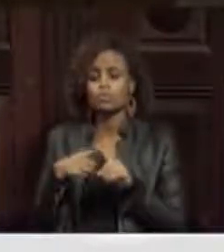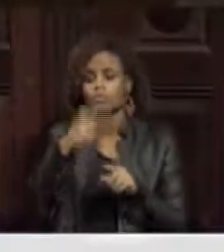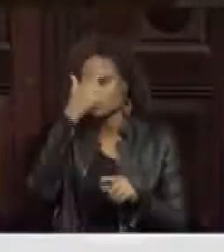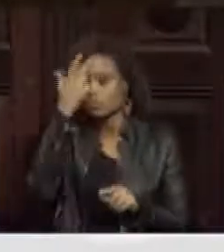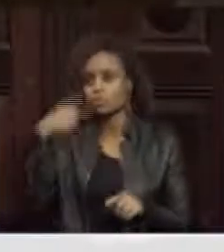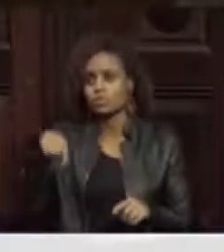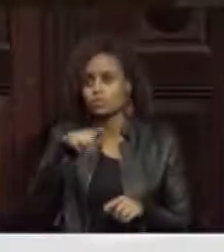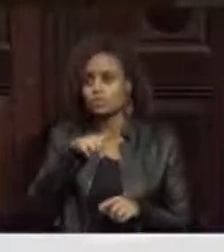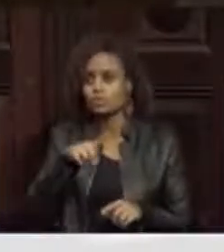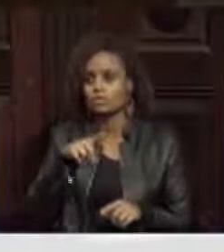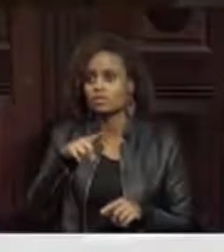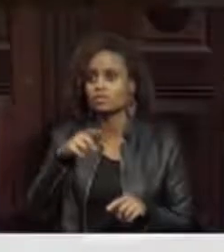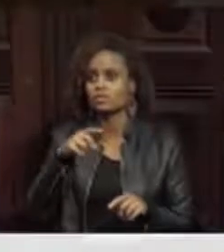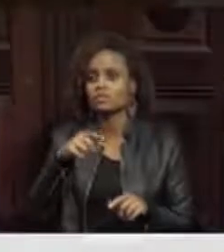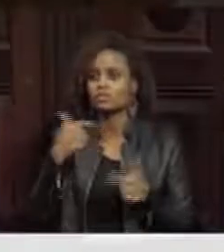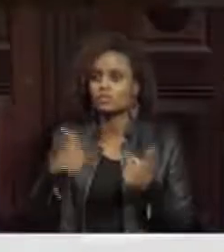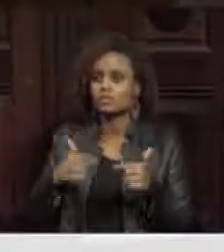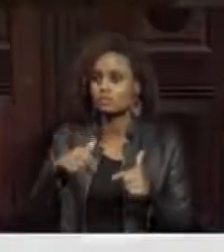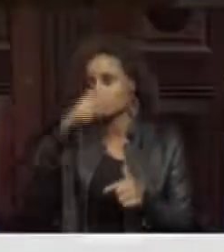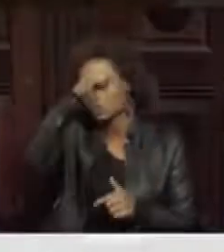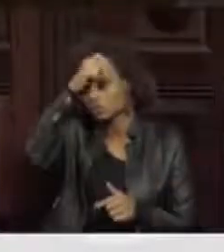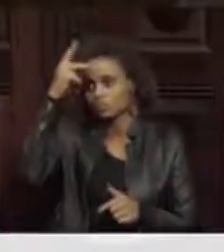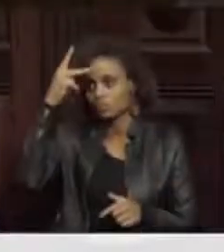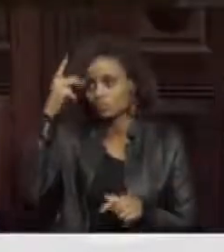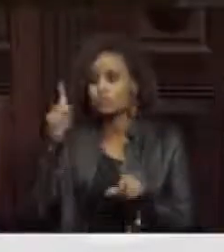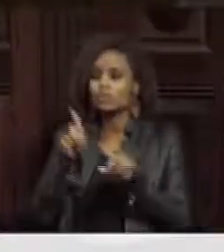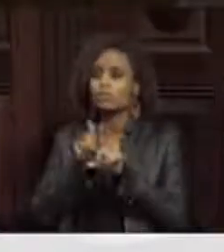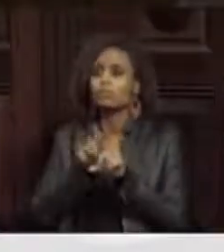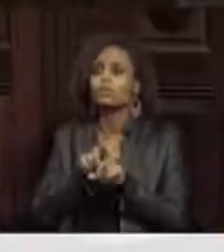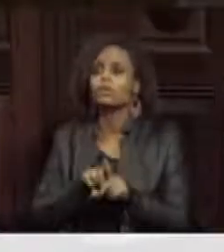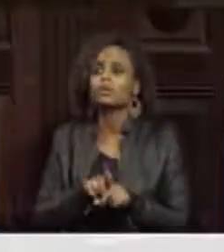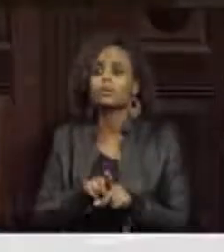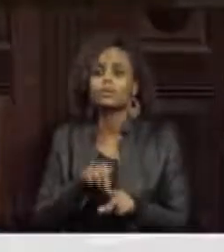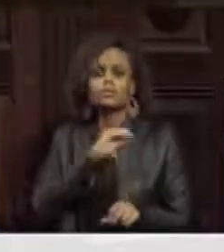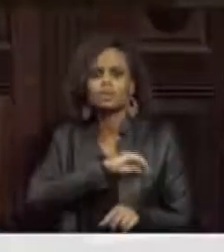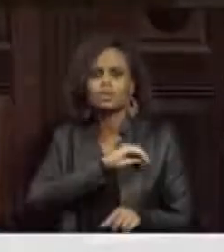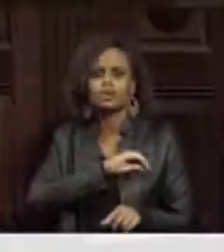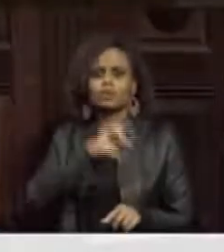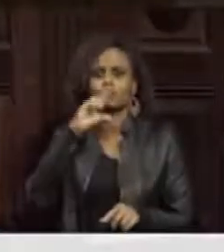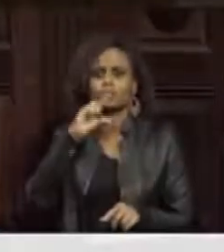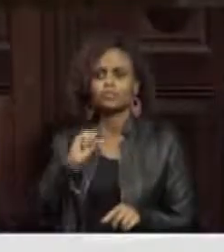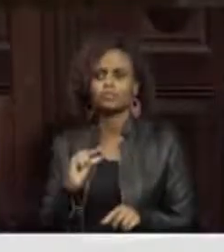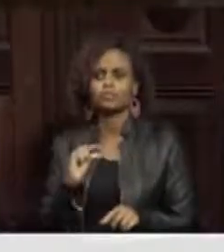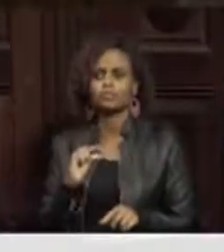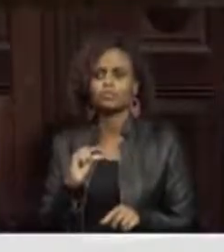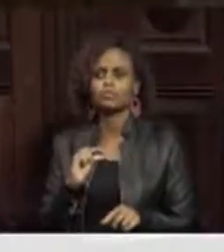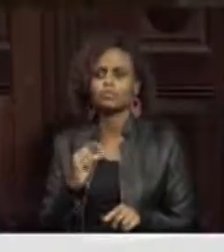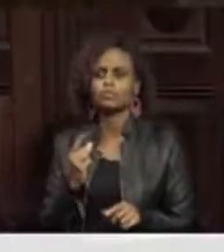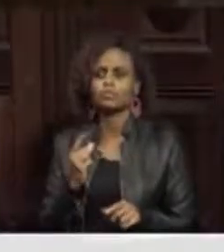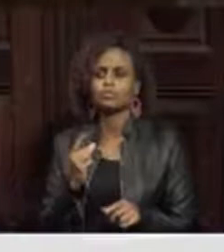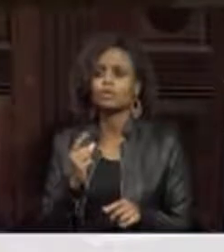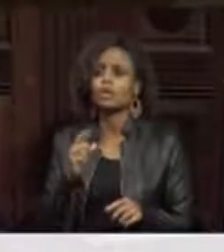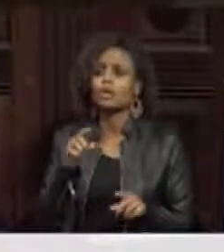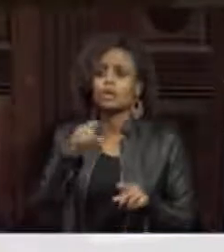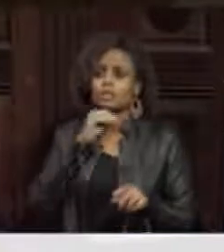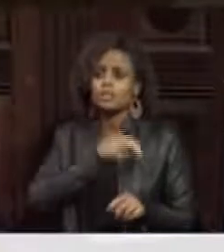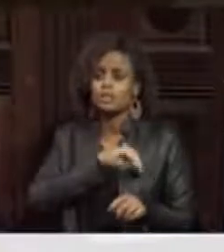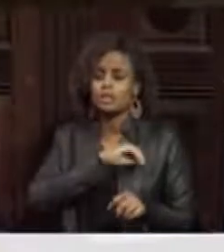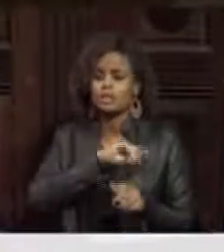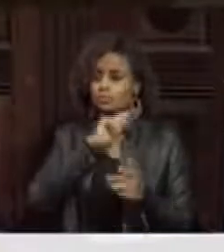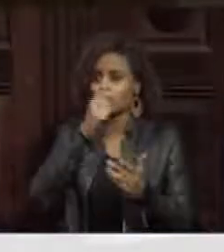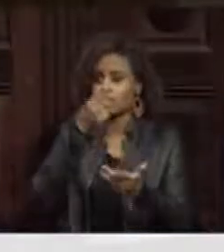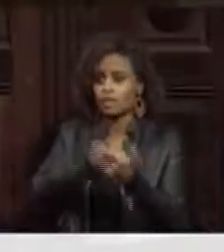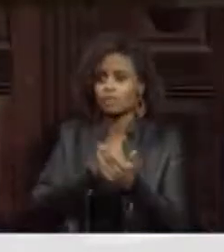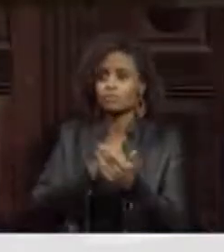servidores estão com salários inadequados, ficaram sem pagamento de